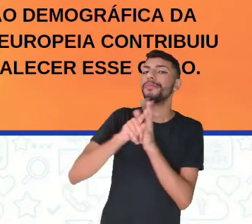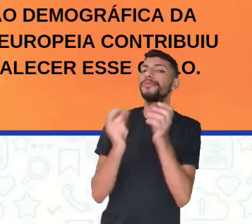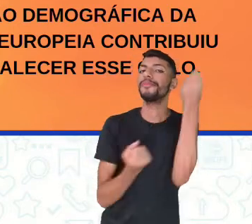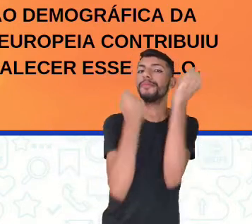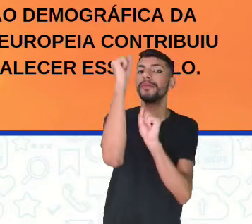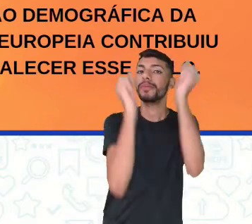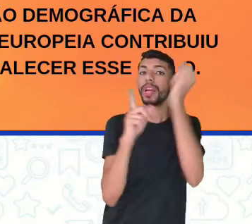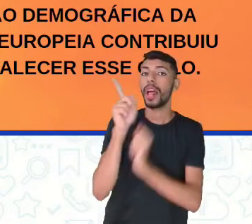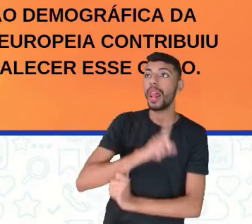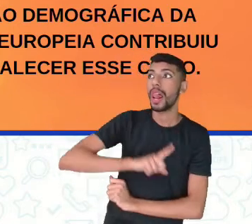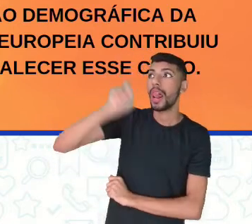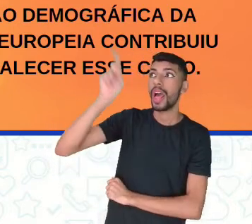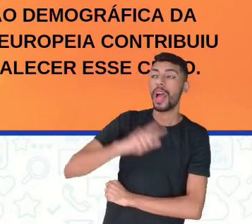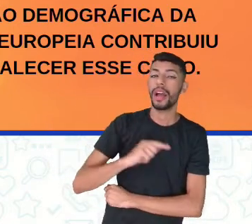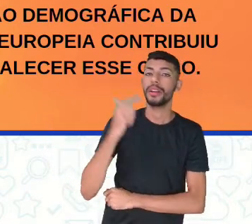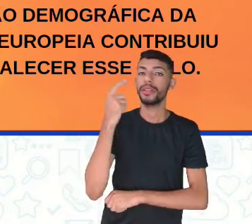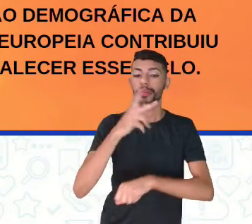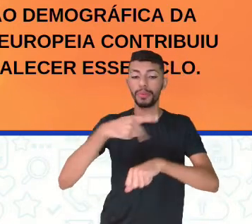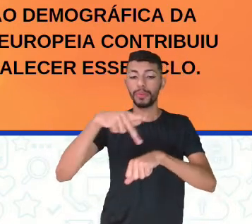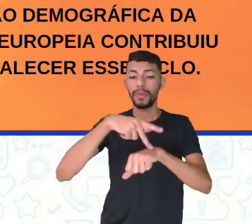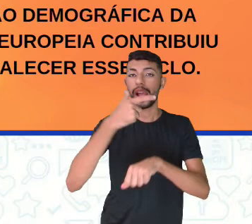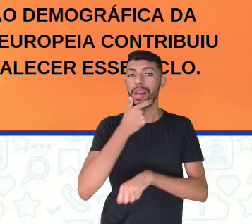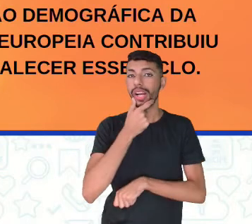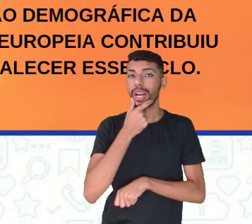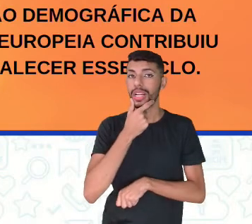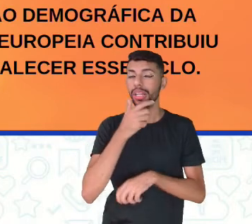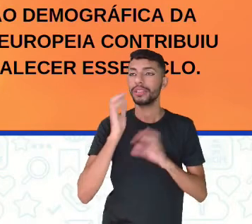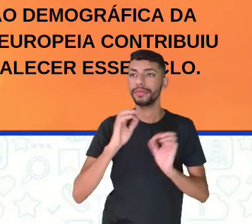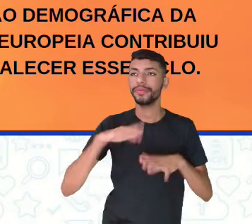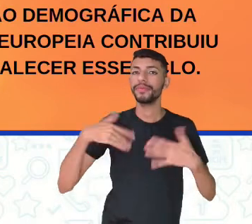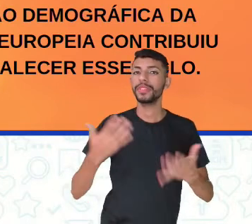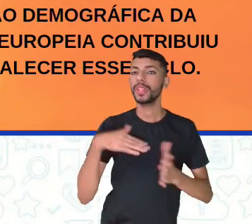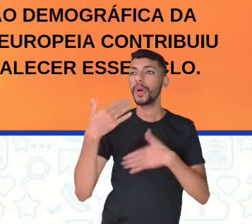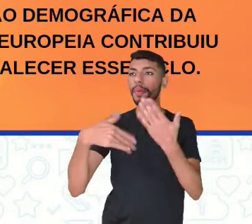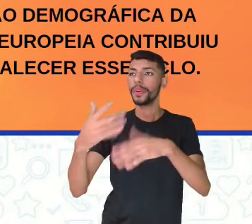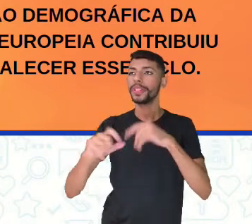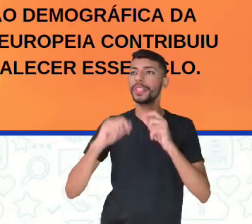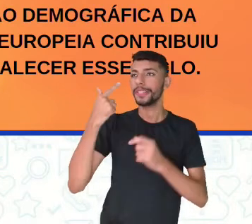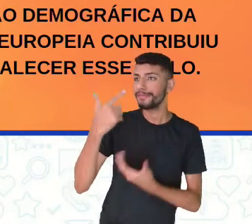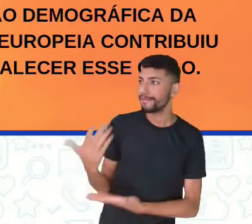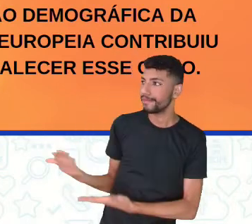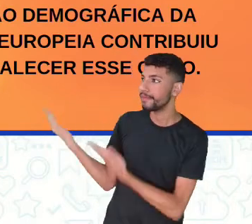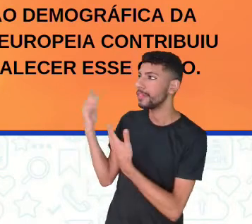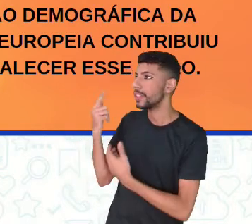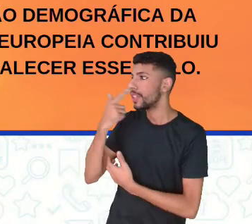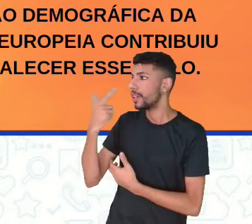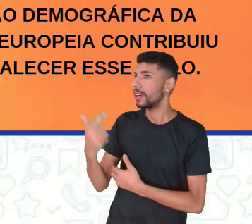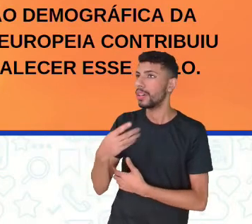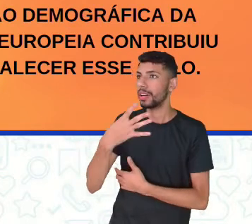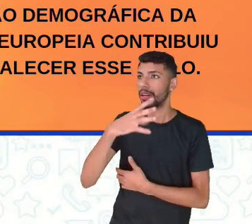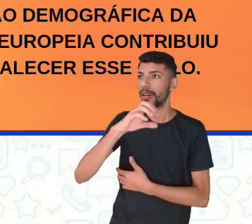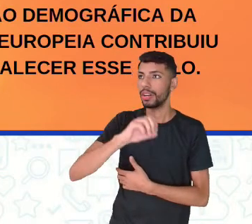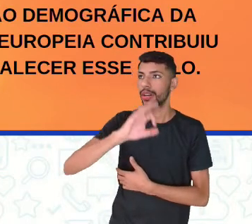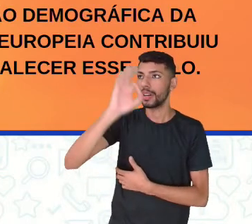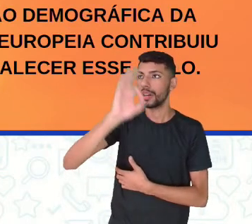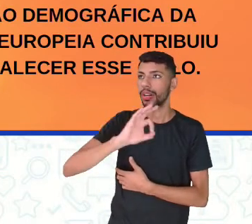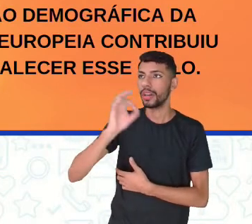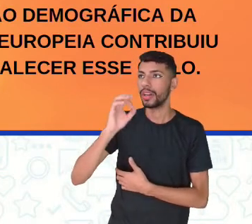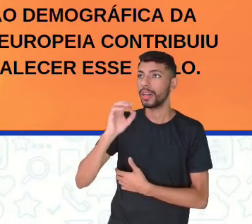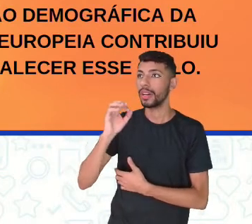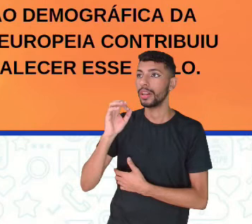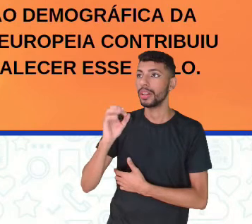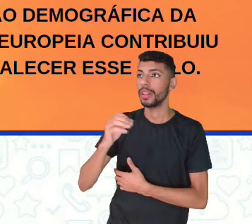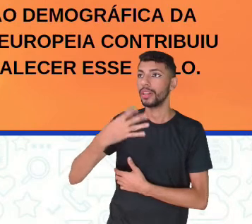na Inglaterra, né? E aí todo esse processo, 40% de todos esses... Pode